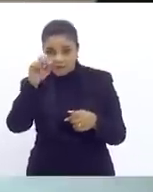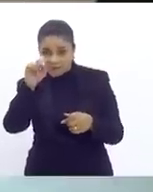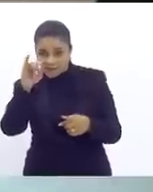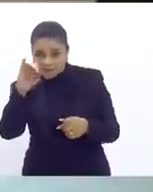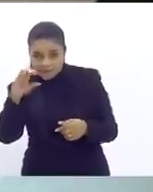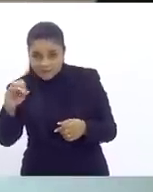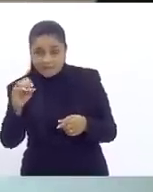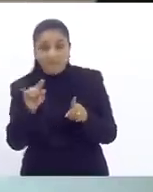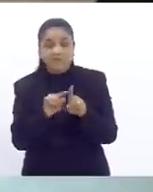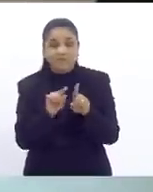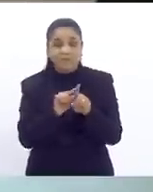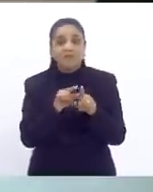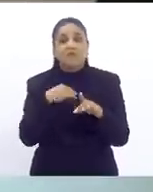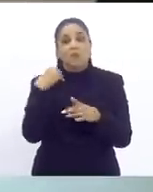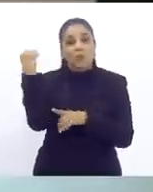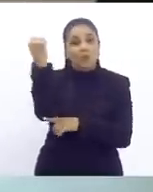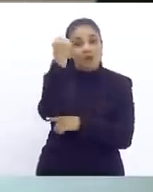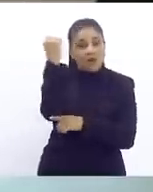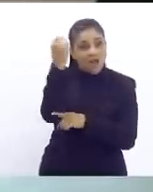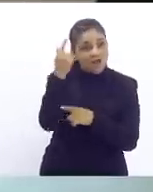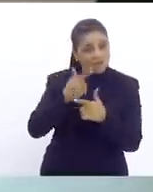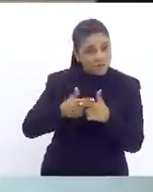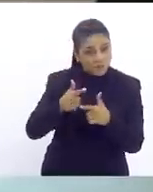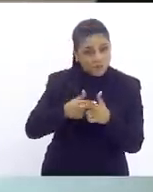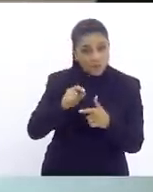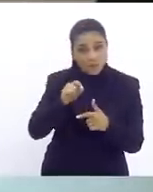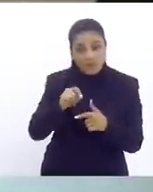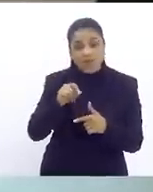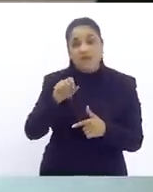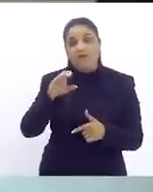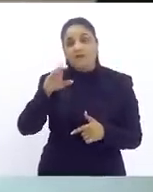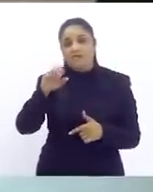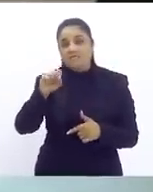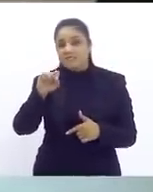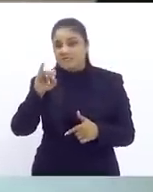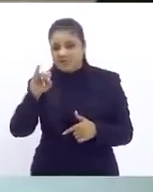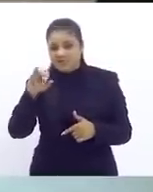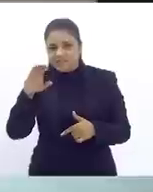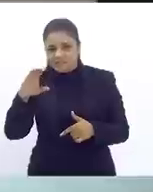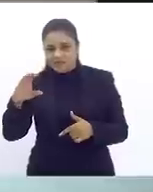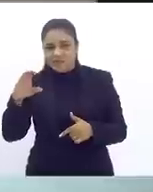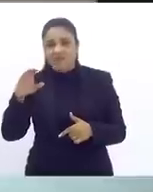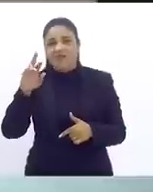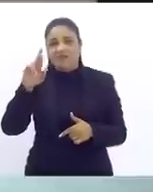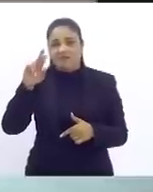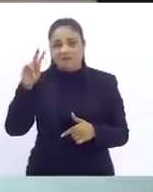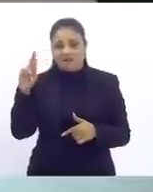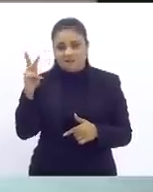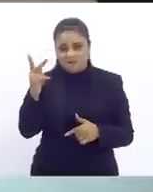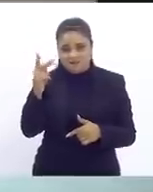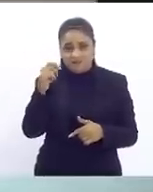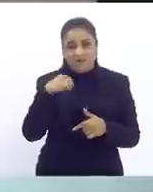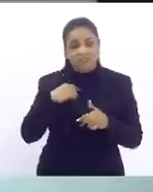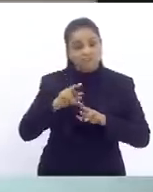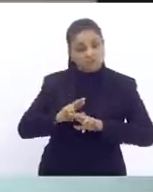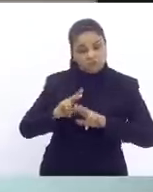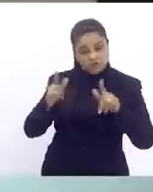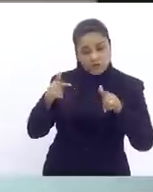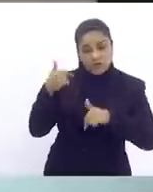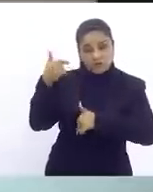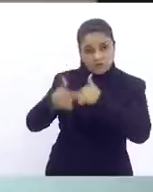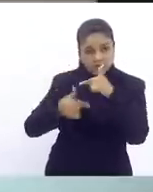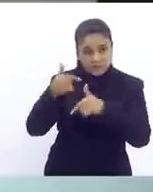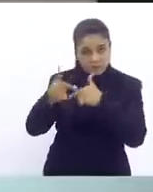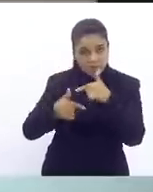grave em relação a isso que é o o c RH hoje no aspecto de pensão ele funciona muito diferente do ativo e do inativo